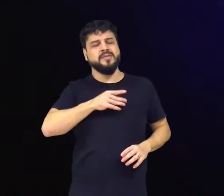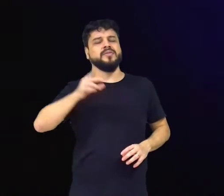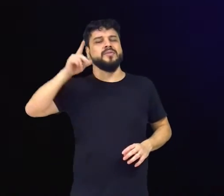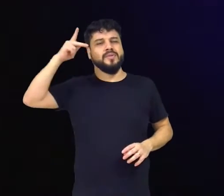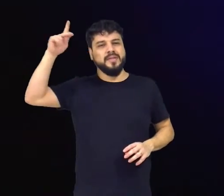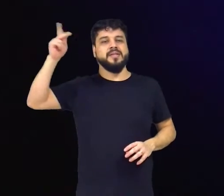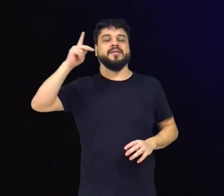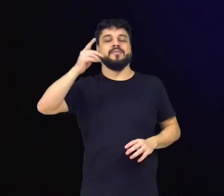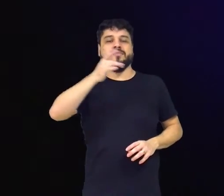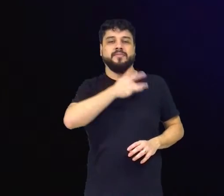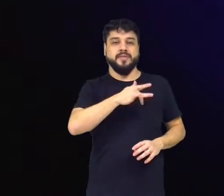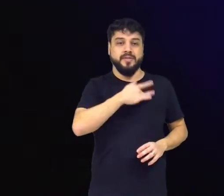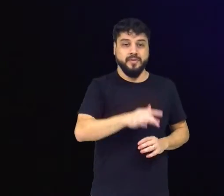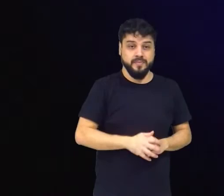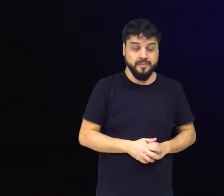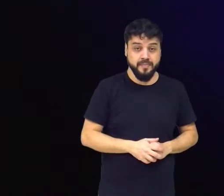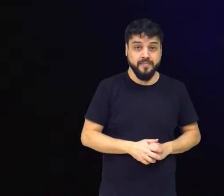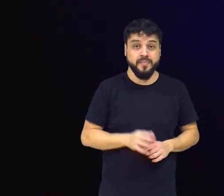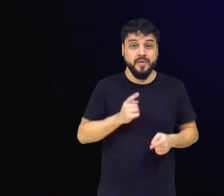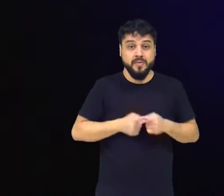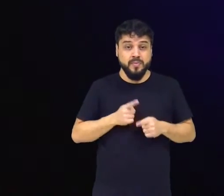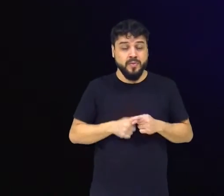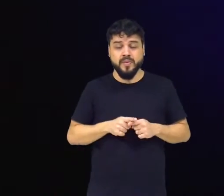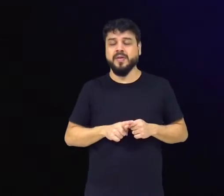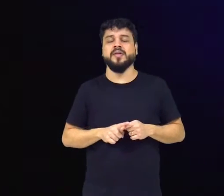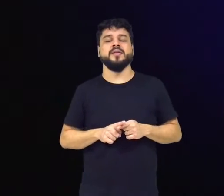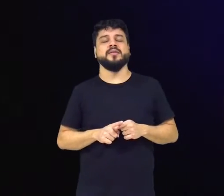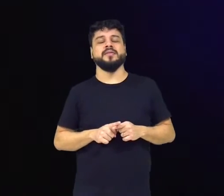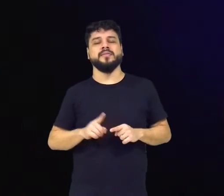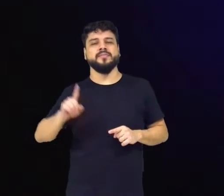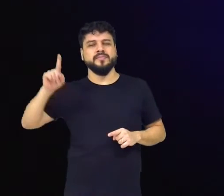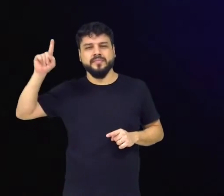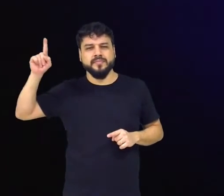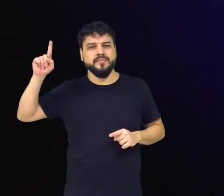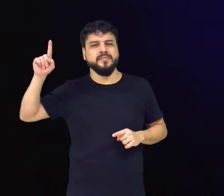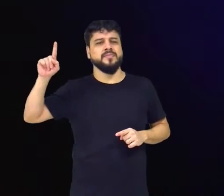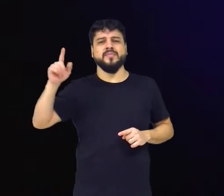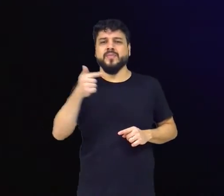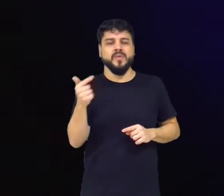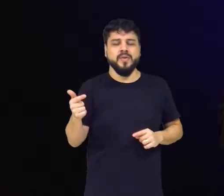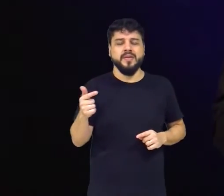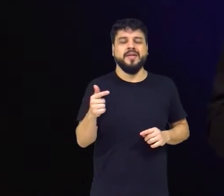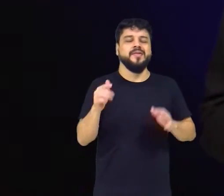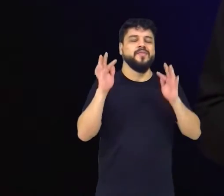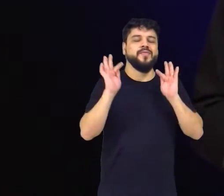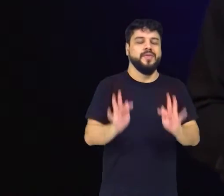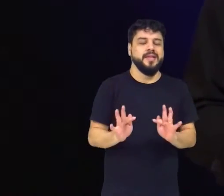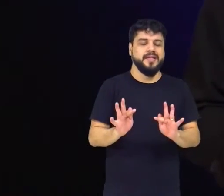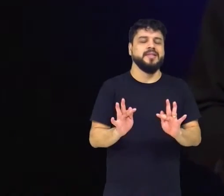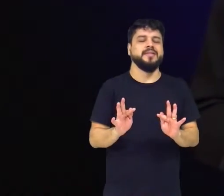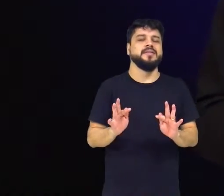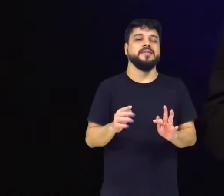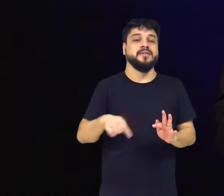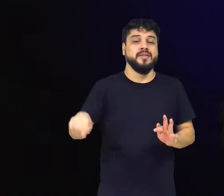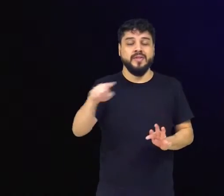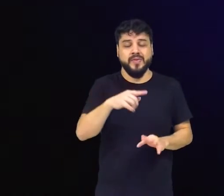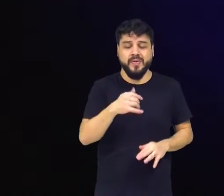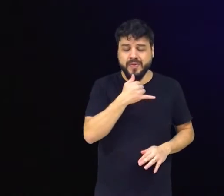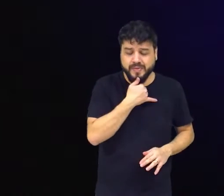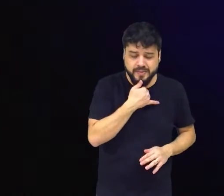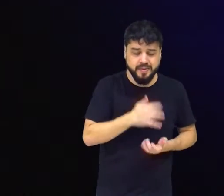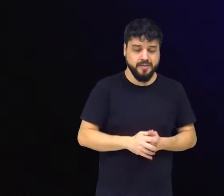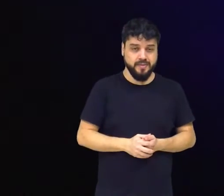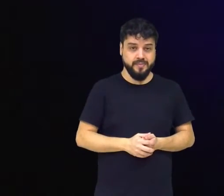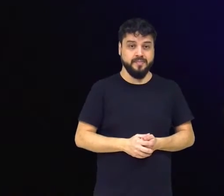misericórdias, porque não aflige nem entristece de bom grado os filhos dos homens. Esse texto está em Lamentações 3,